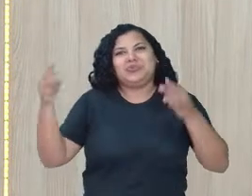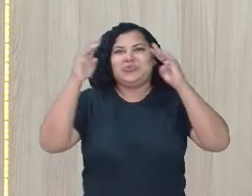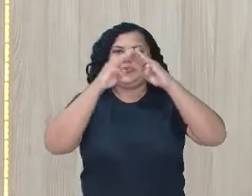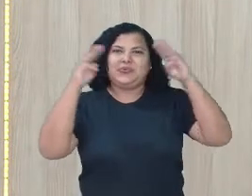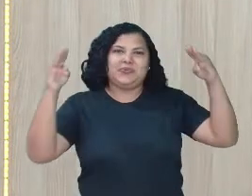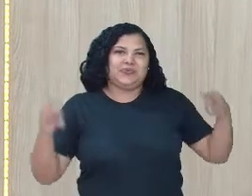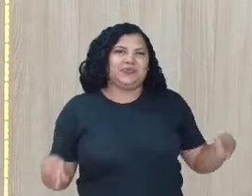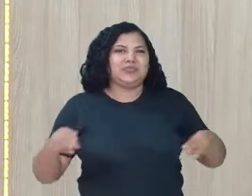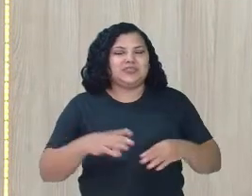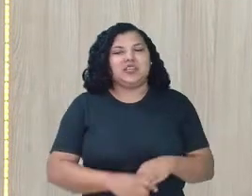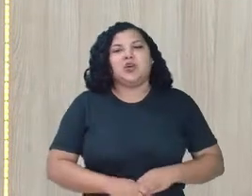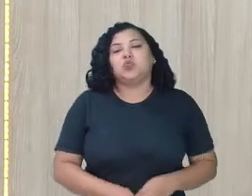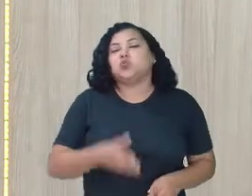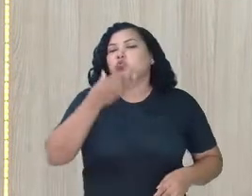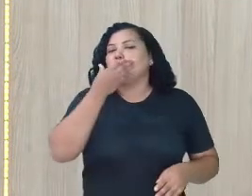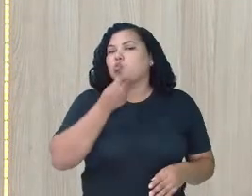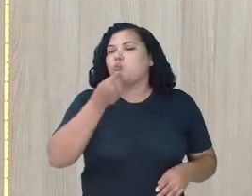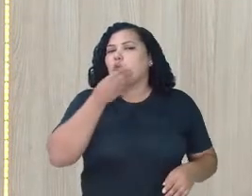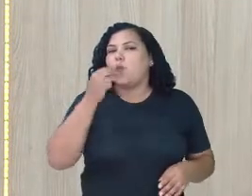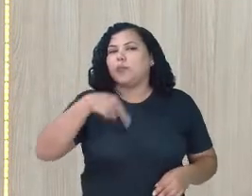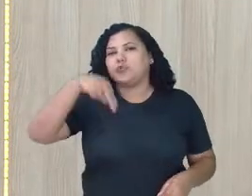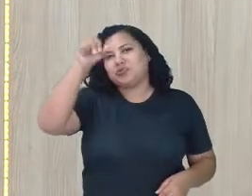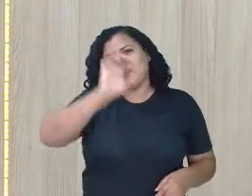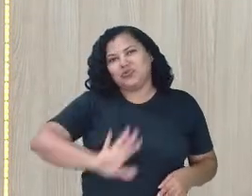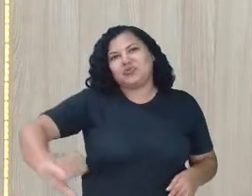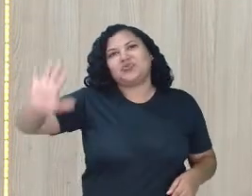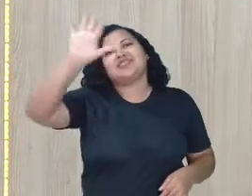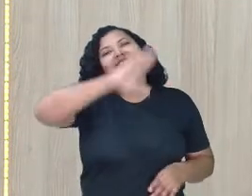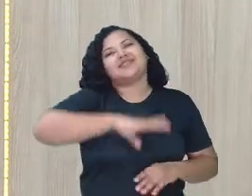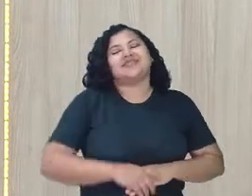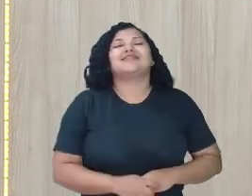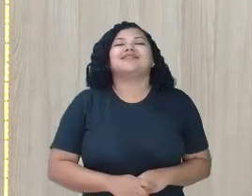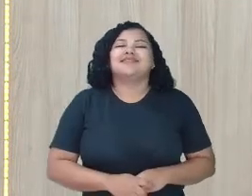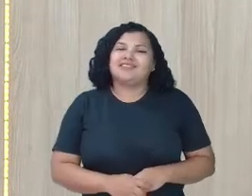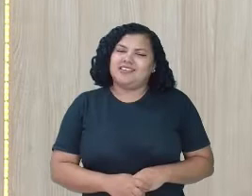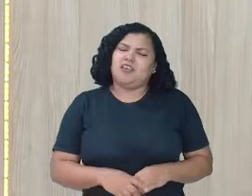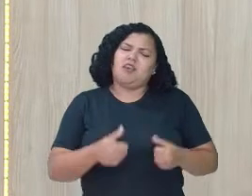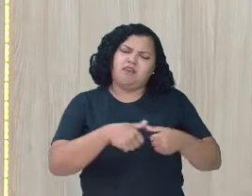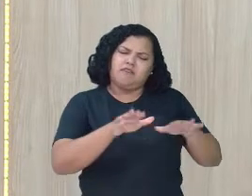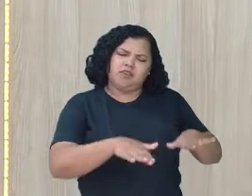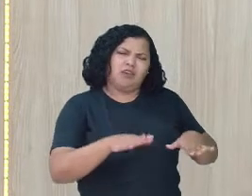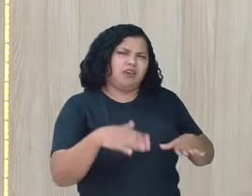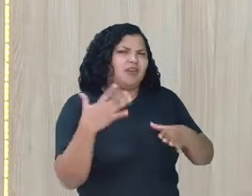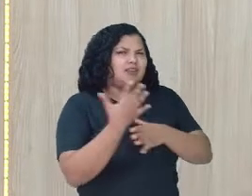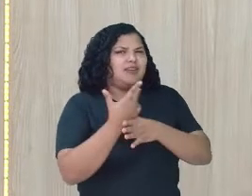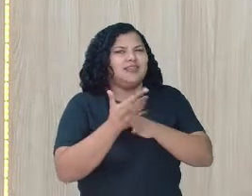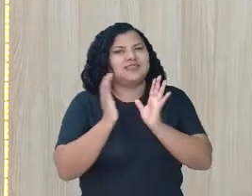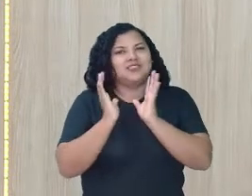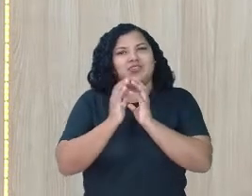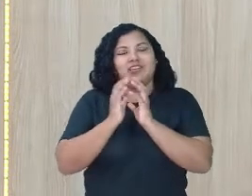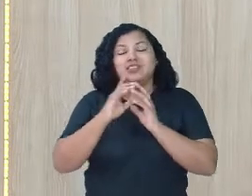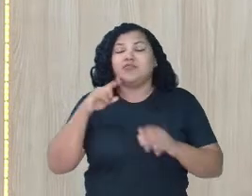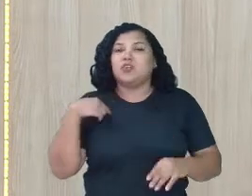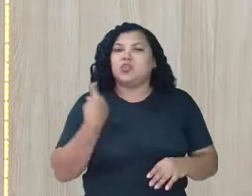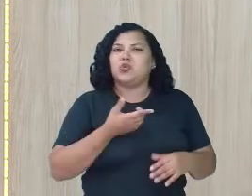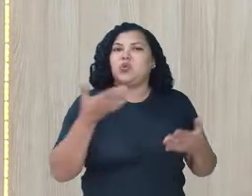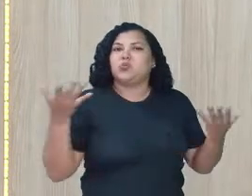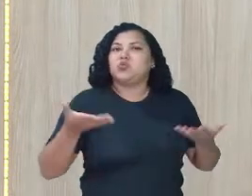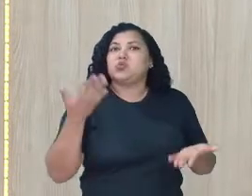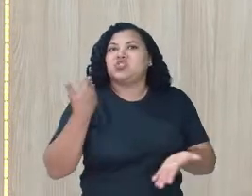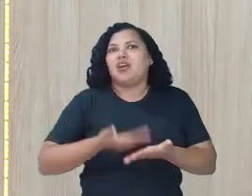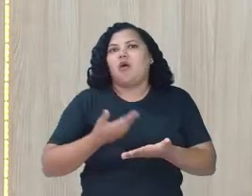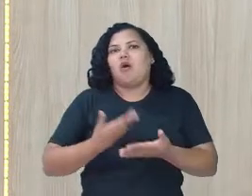Museu do Homem do Nordeste, né, que fica aqui na nossa cidade. E a gente hoje a nossa